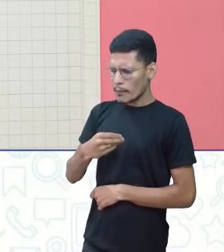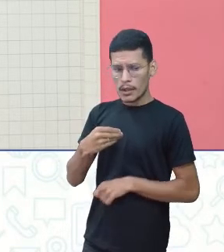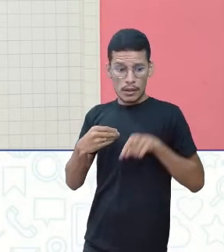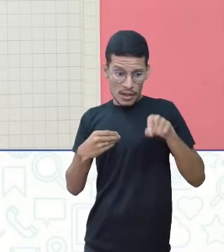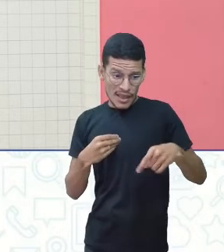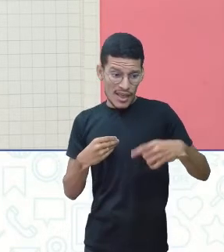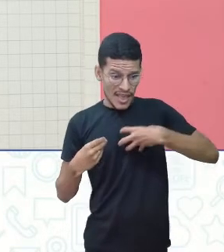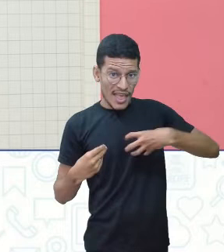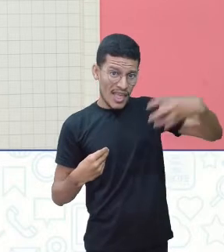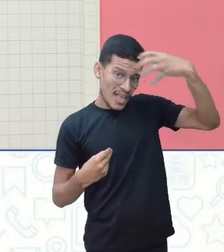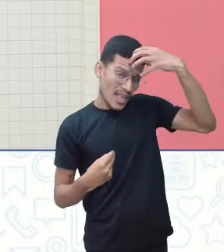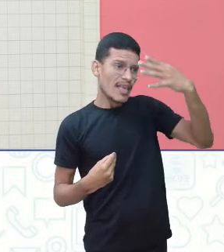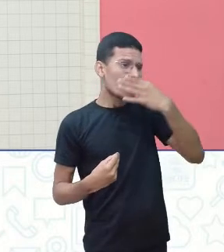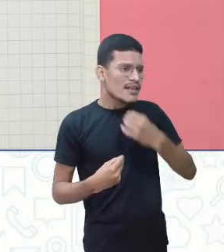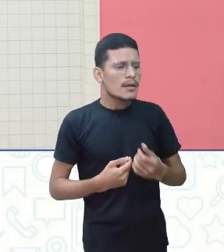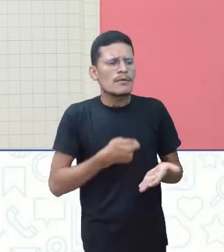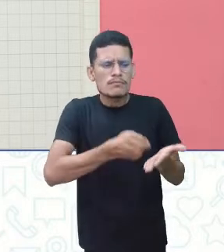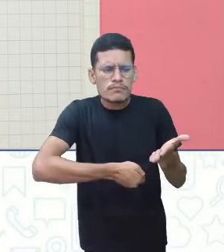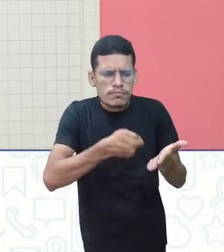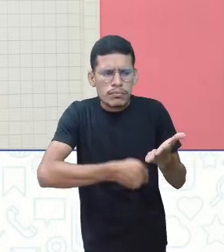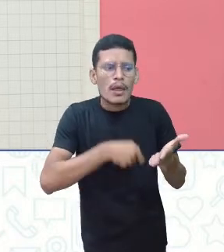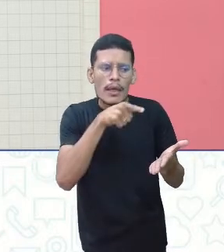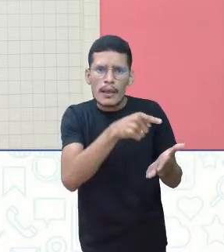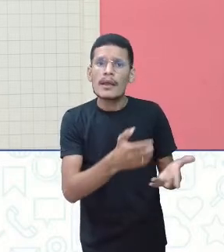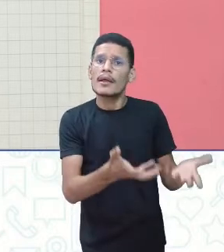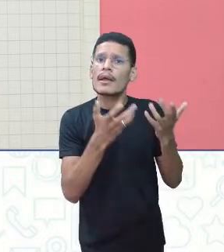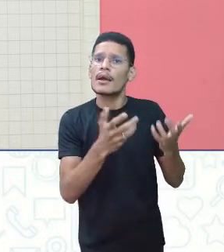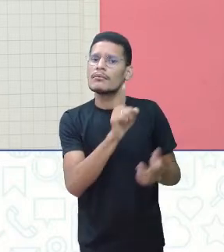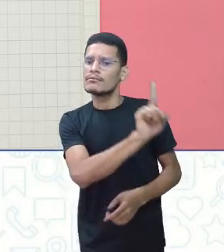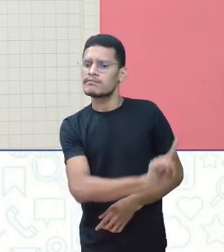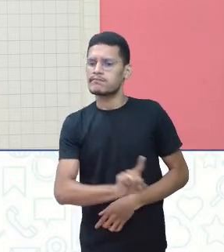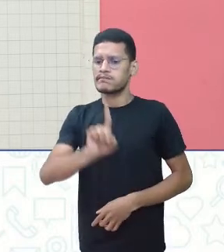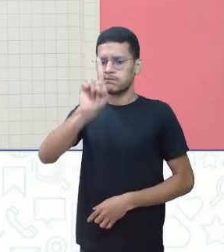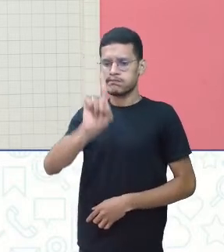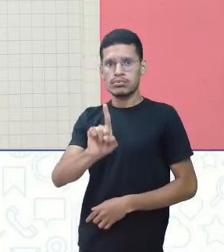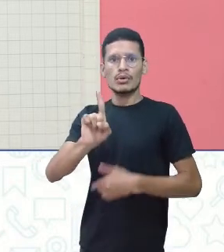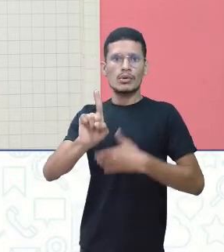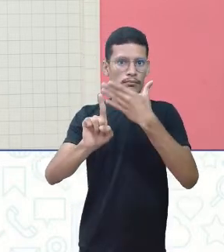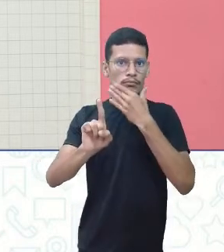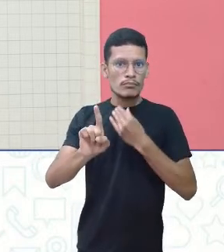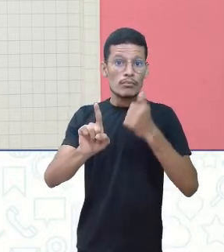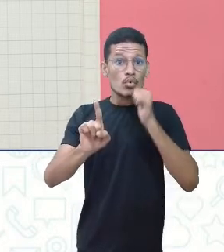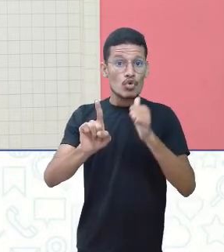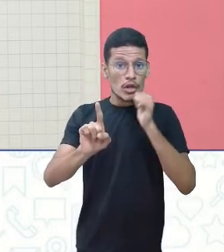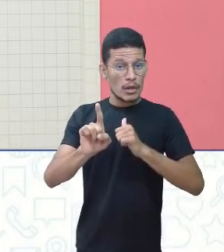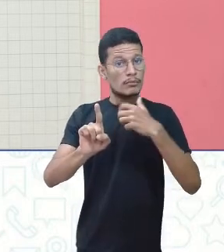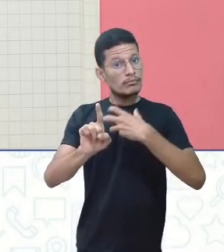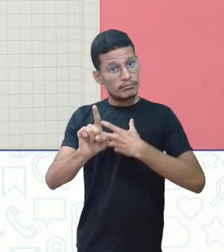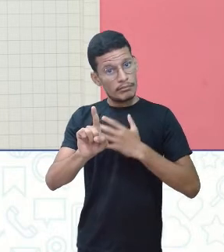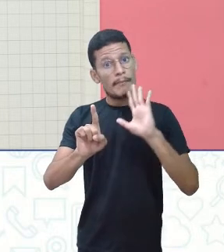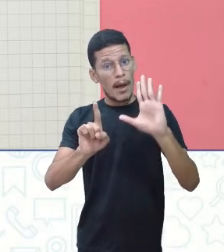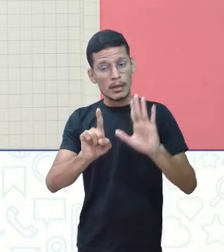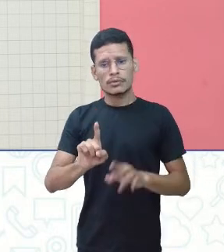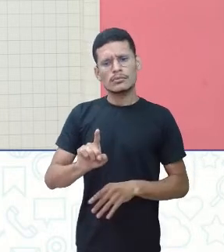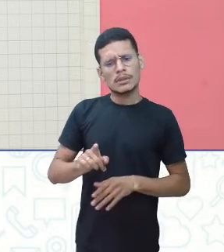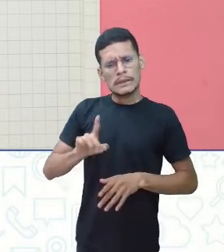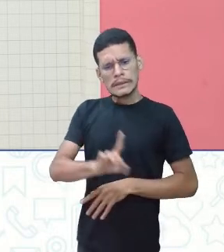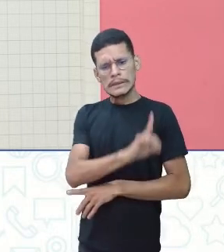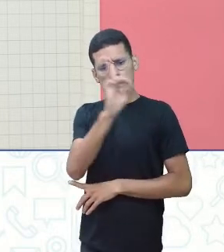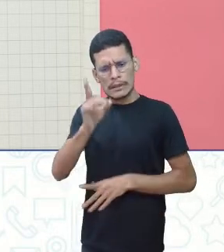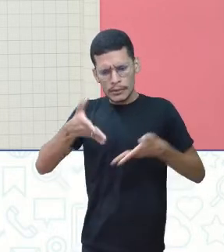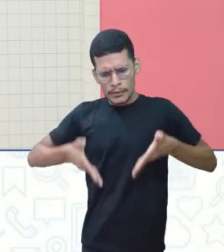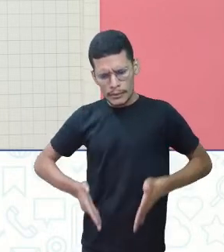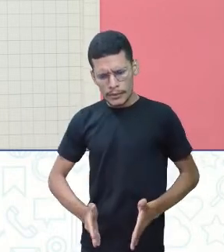era constantemente pressionado a dar ao reino uma herdeira. No dia do 8º parto, ele,